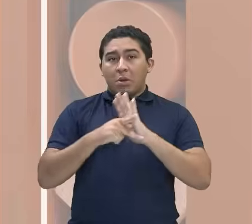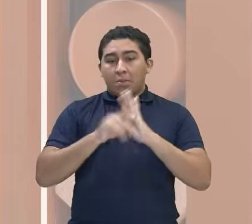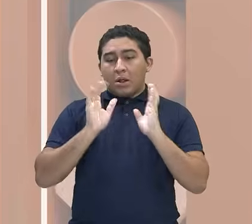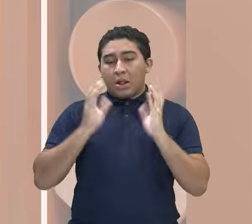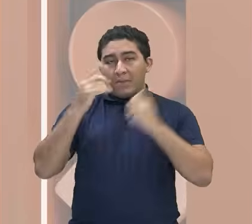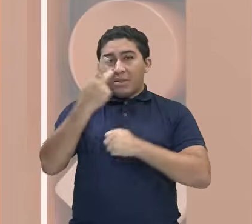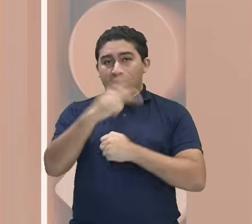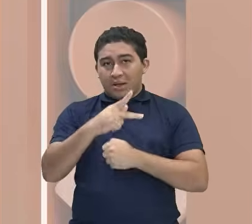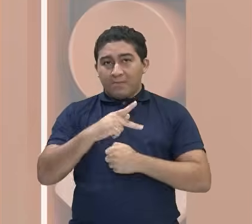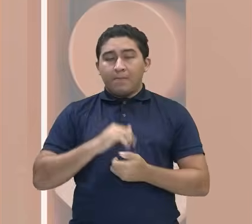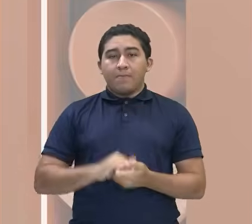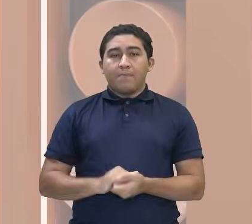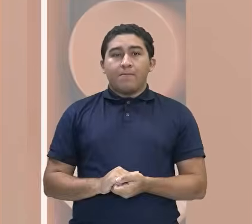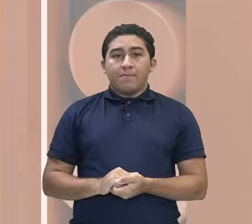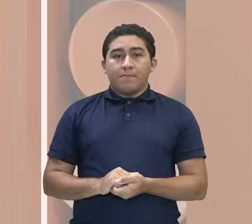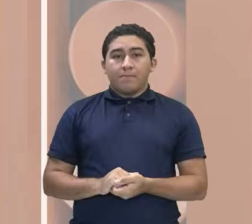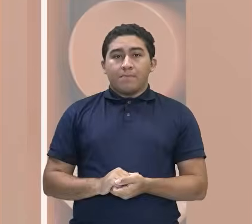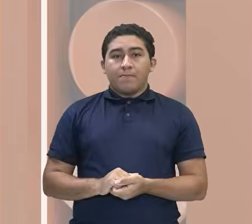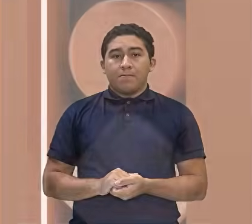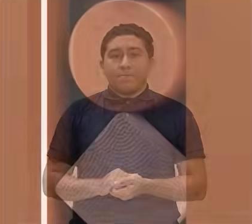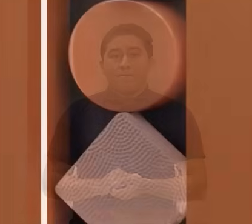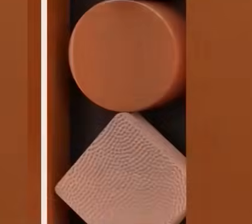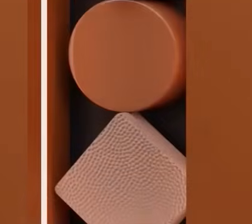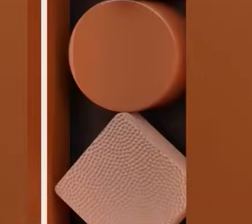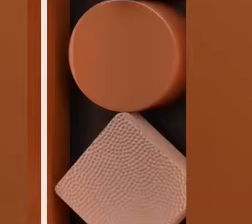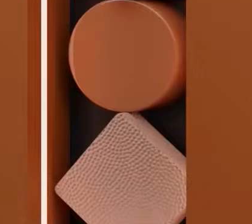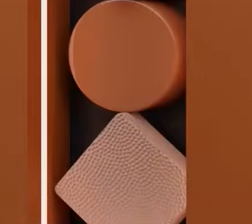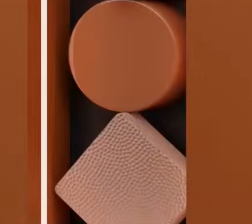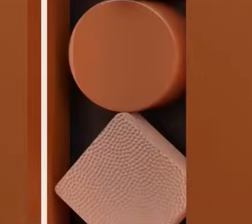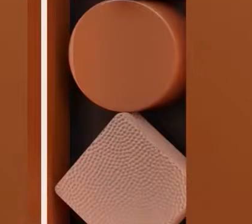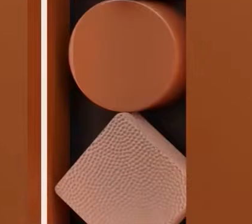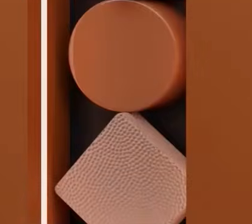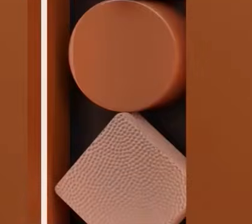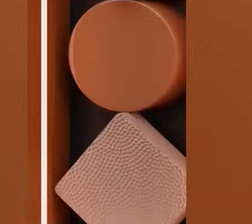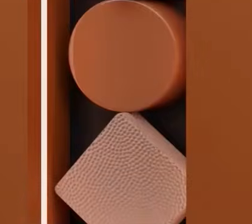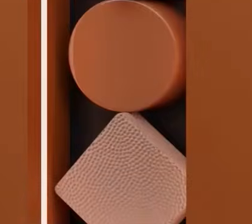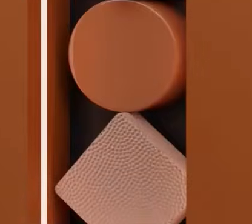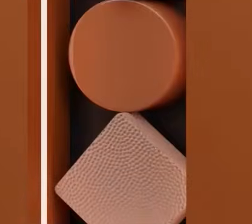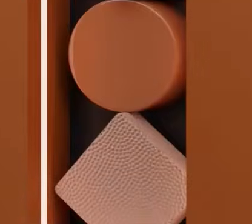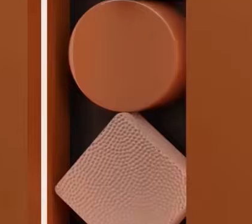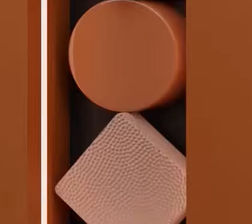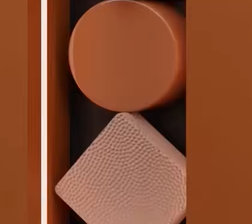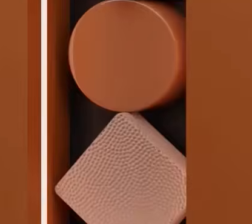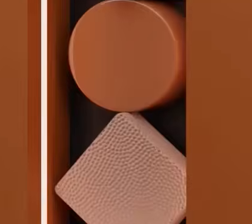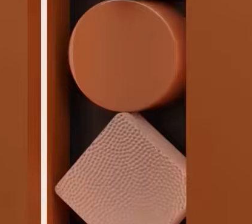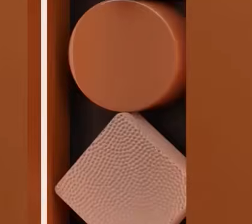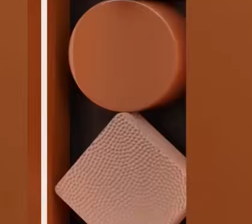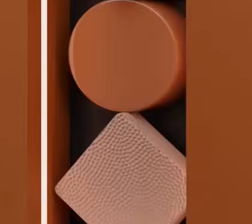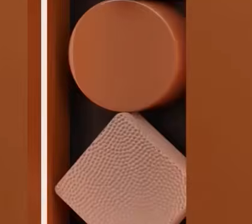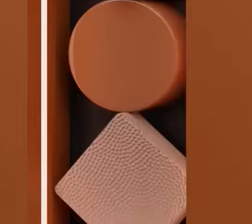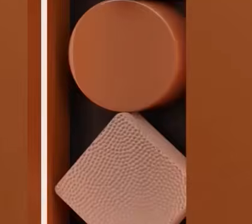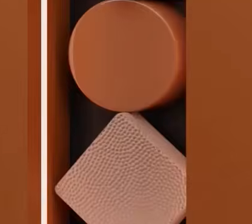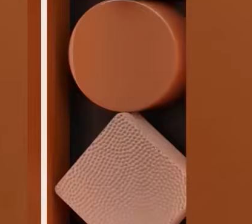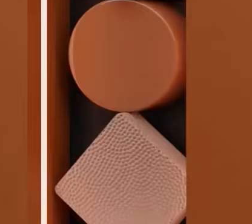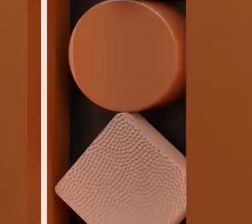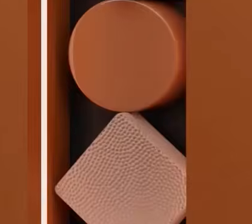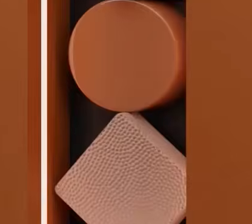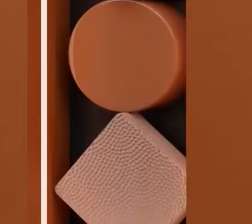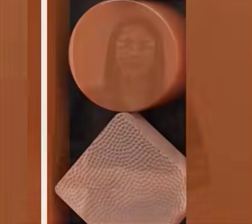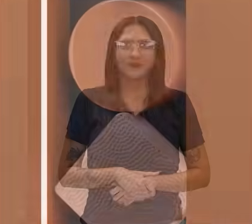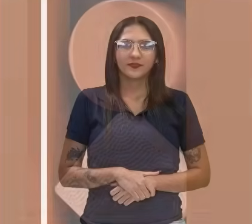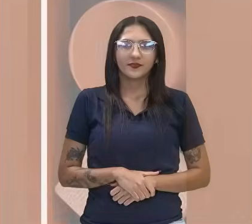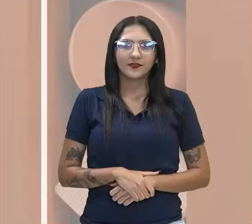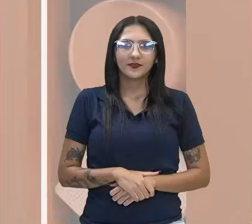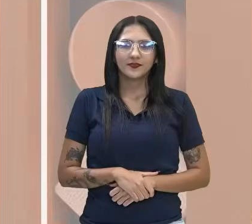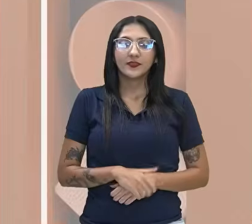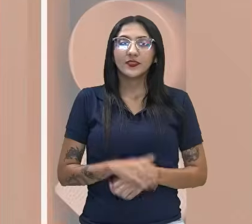climáticos. Agora nós iremos estudar essas características desses elementos climáticos. E o primeiro deles, gente, vai ser aí